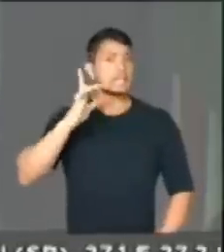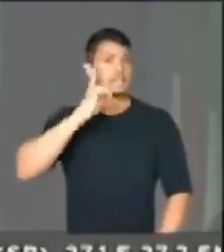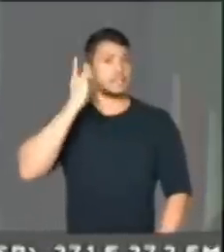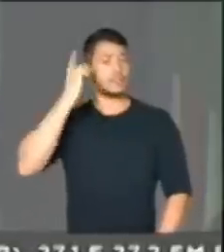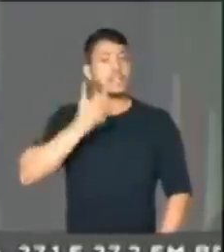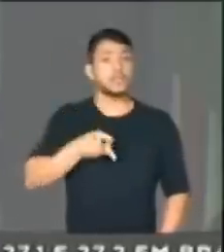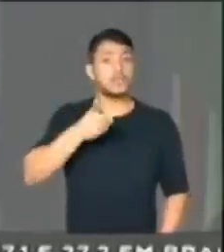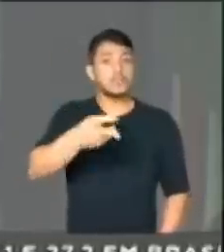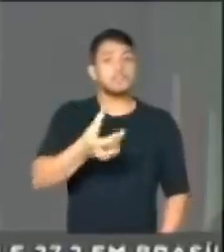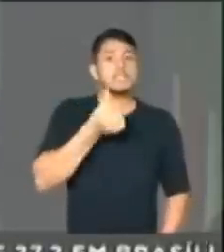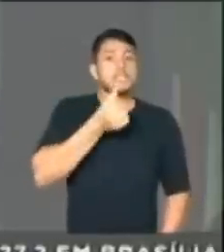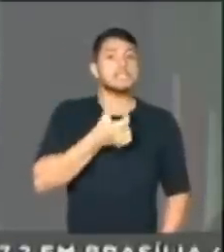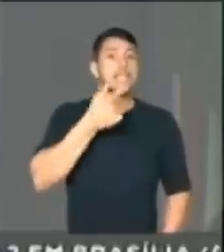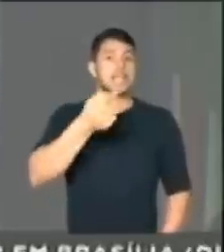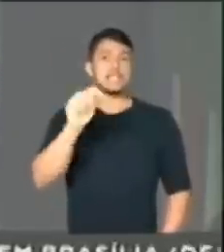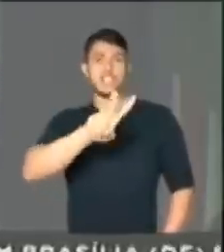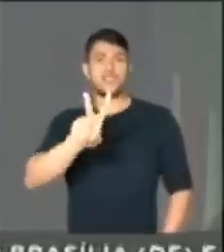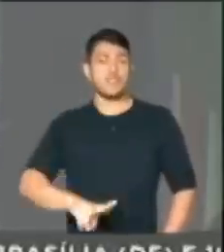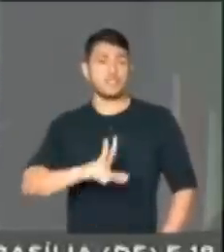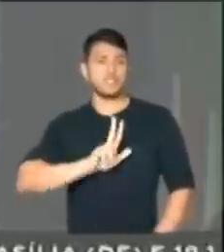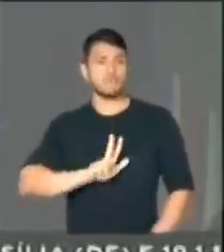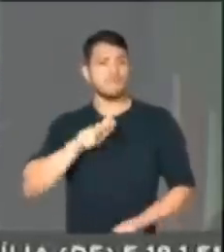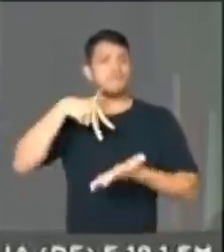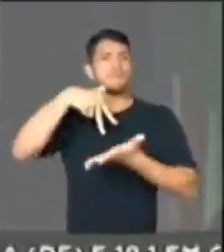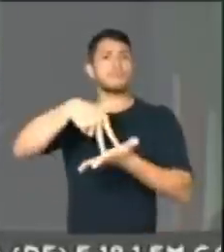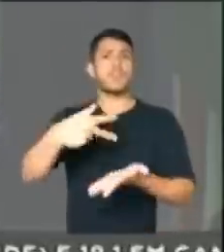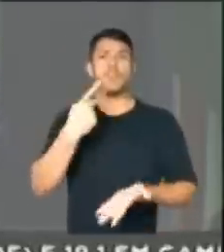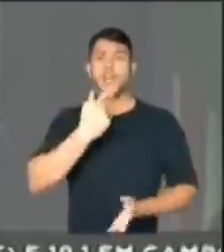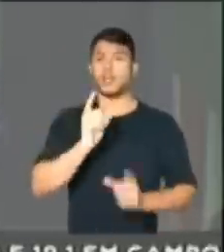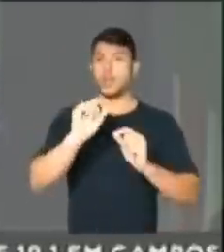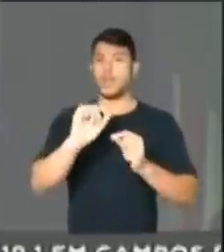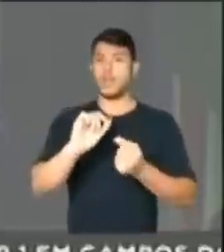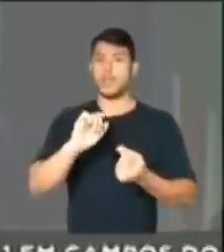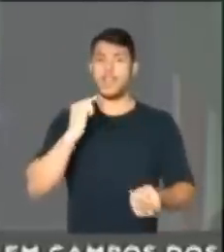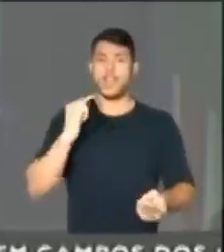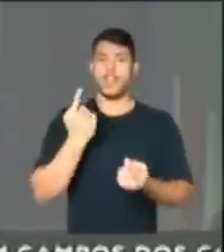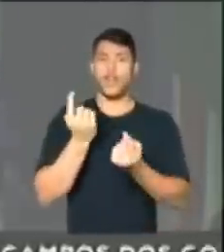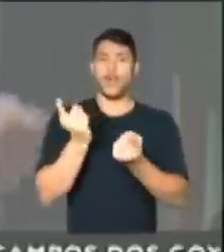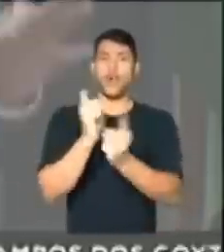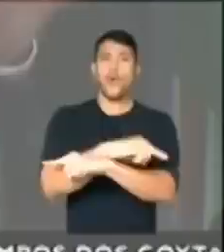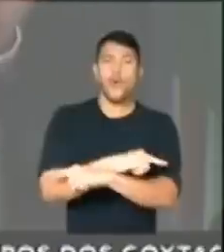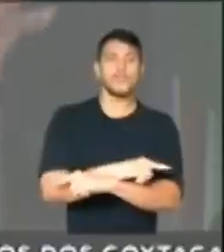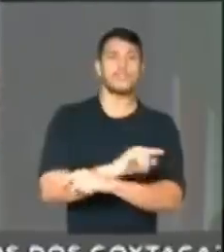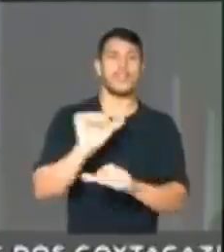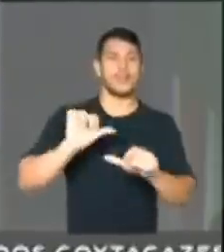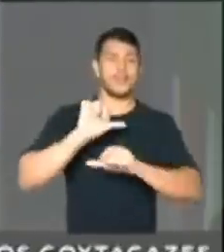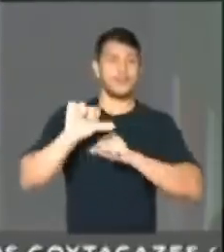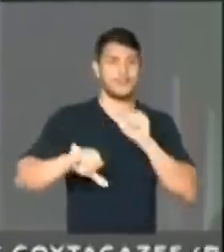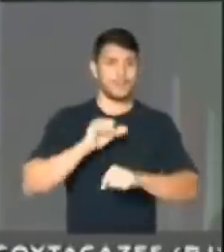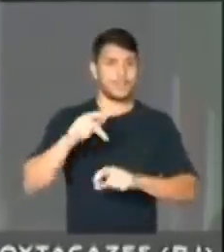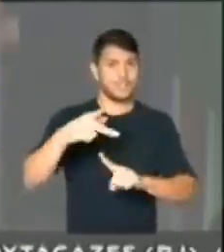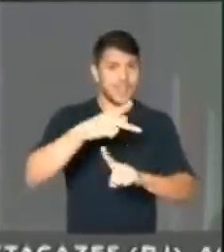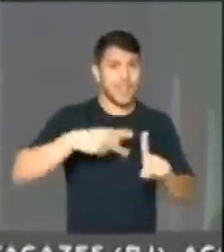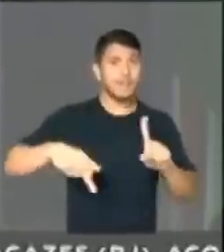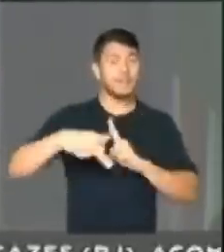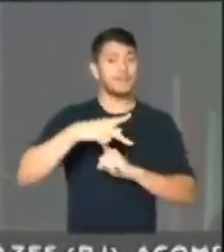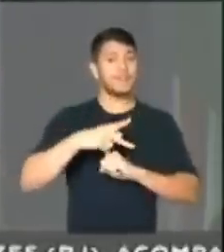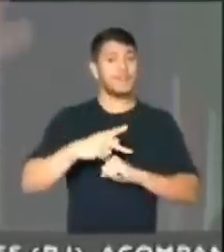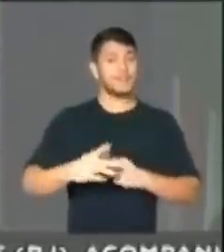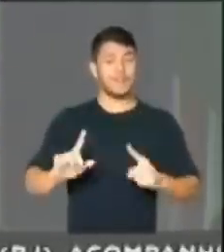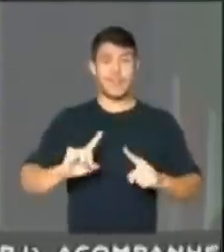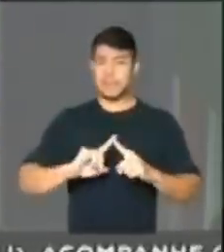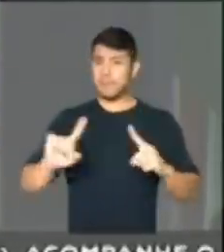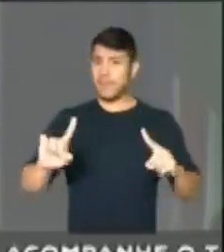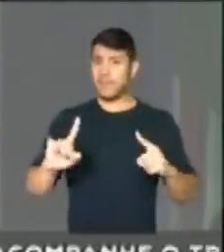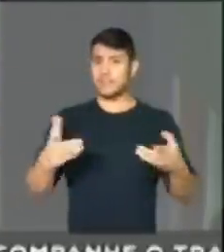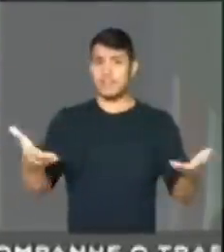Previdência, contra a destruição da Previdência Pública. E a vida, senhor presidente, mostra que